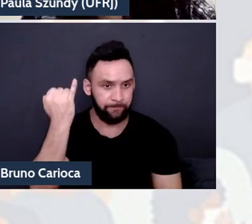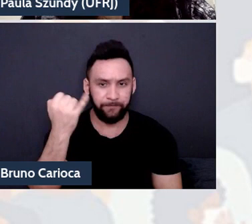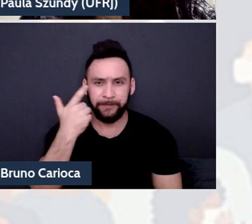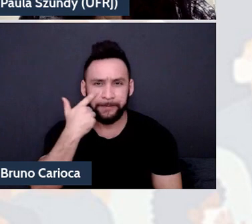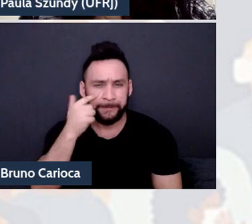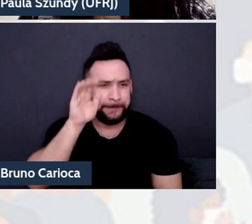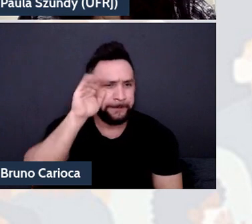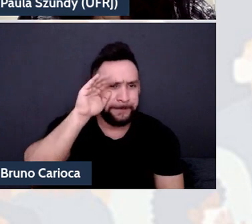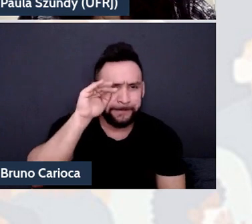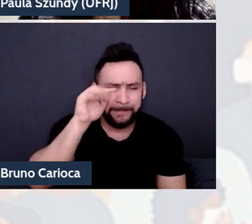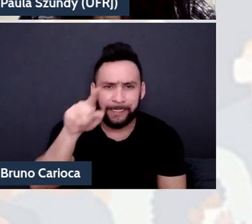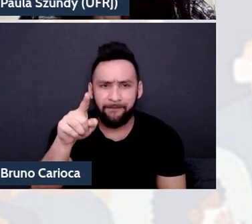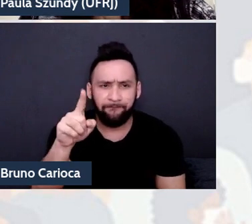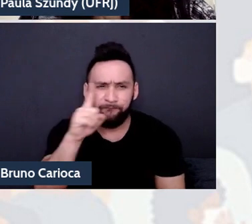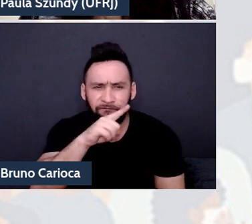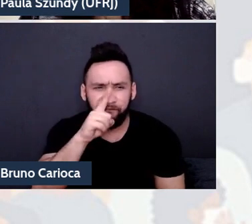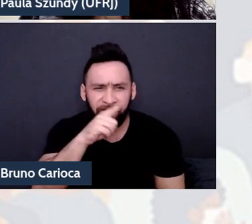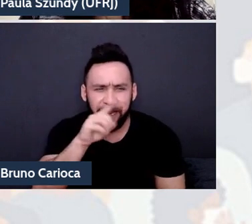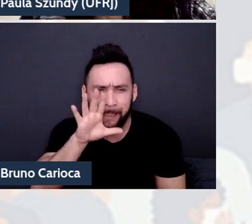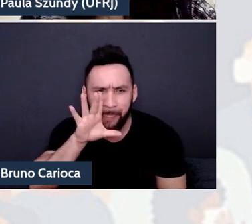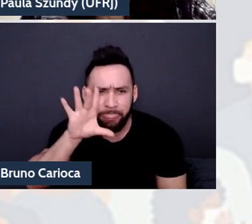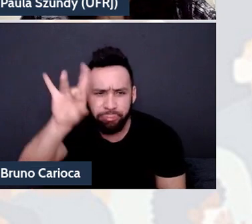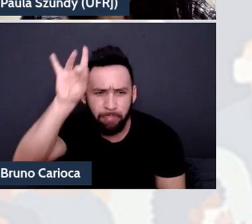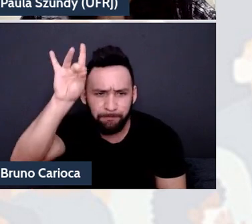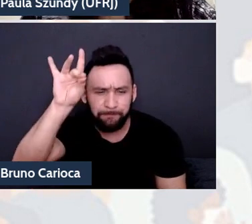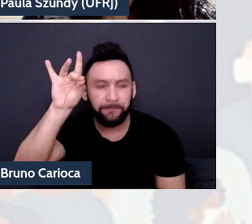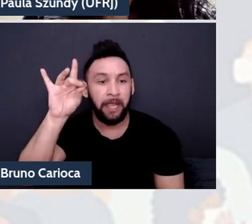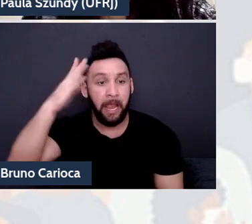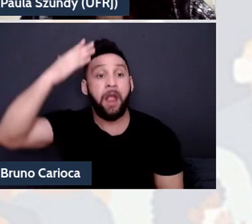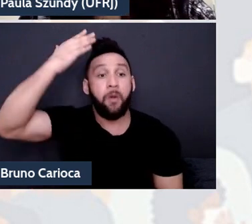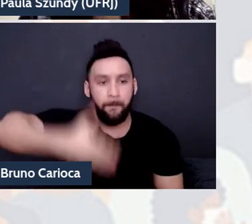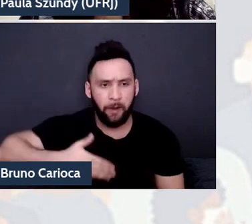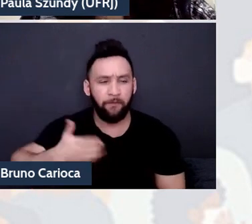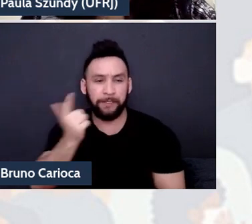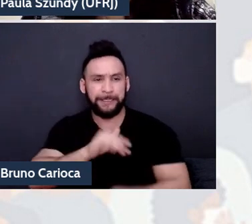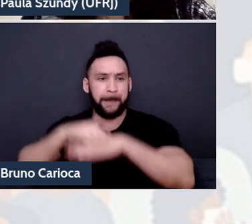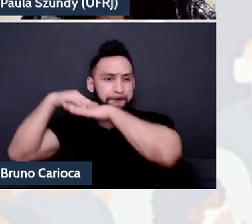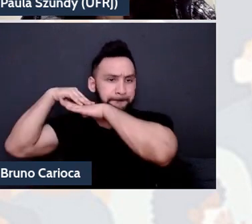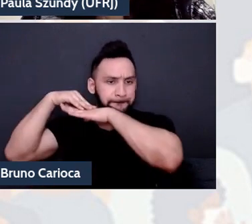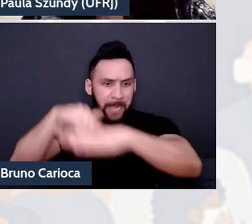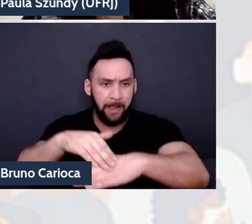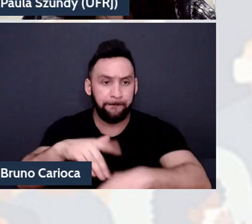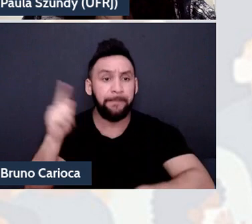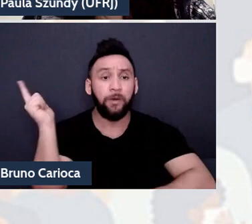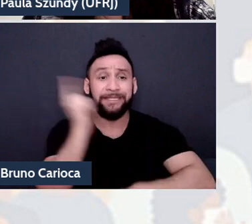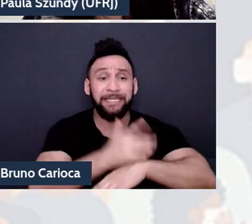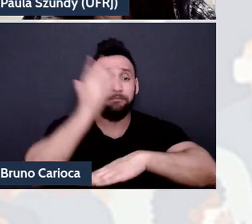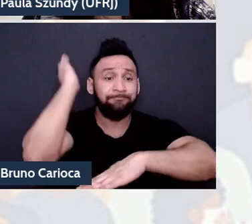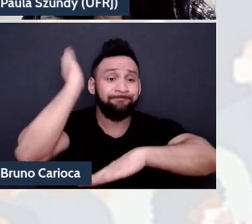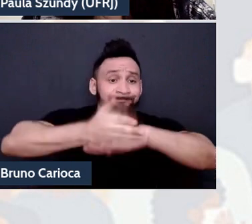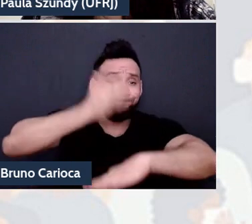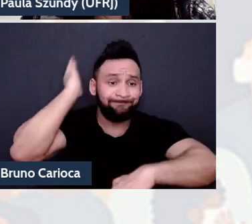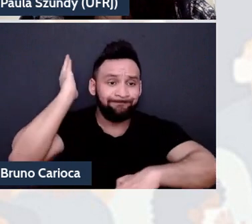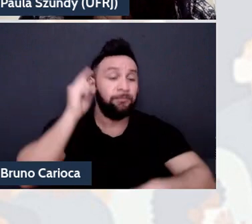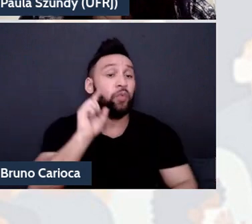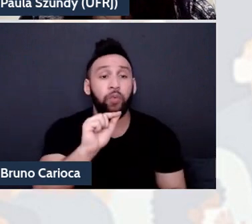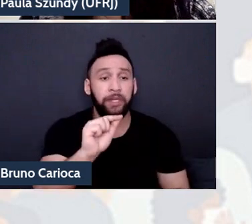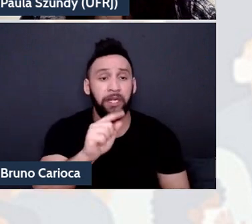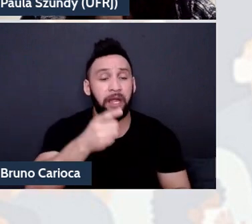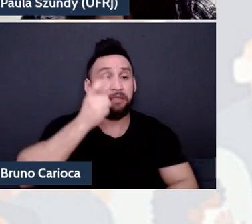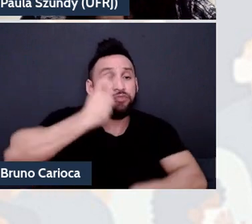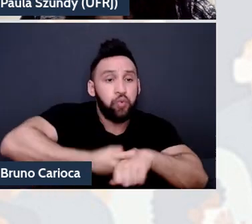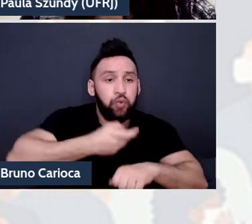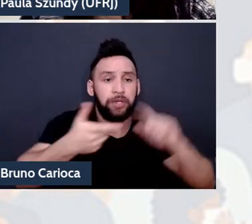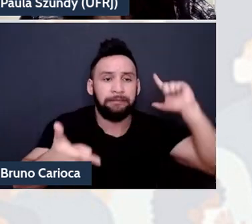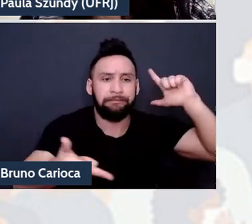né, para resistências nesse documento, né. Então, acho que